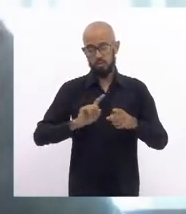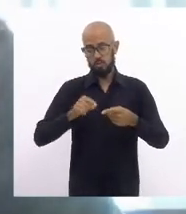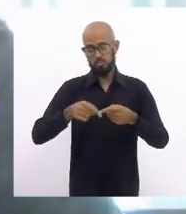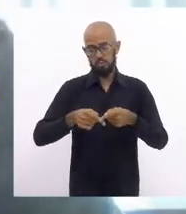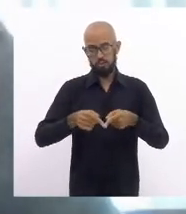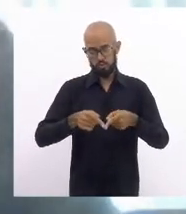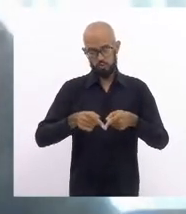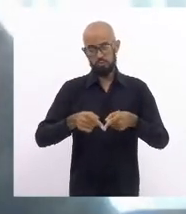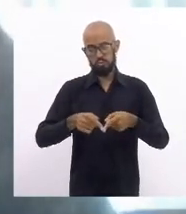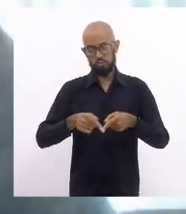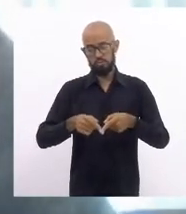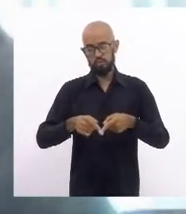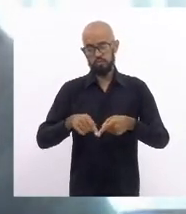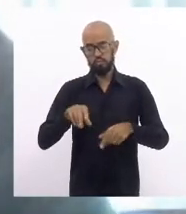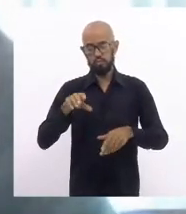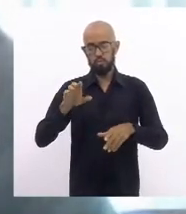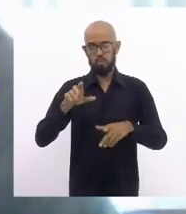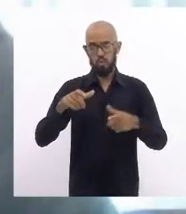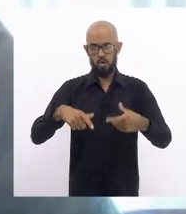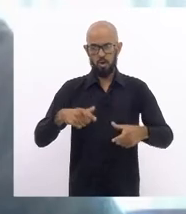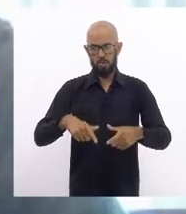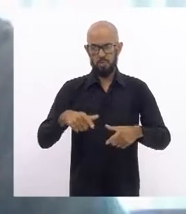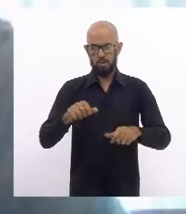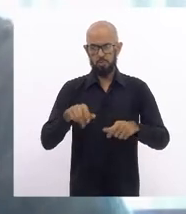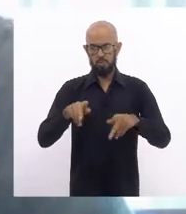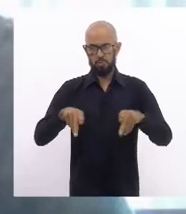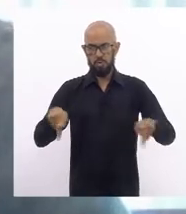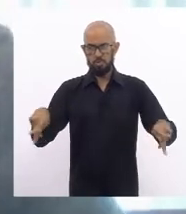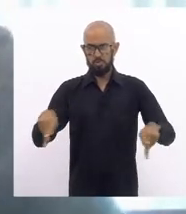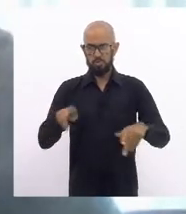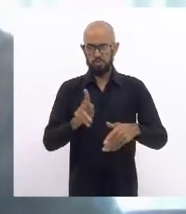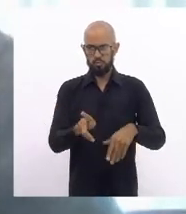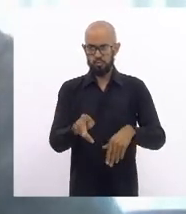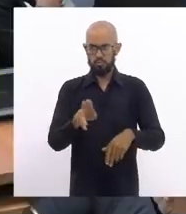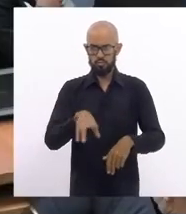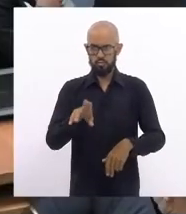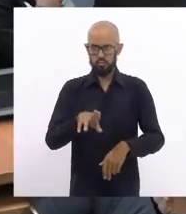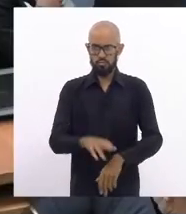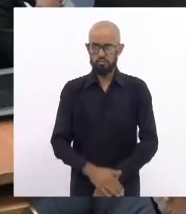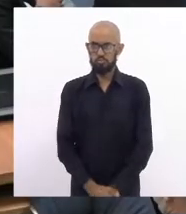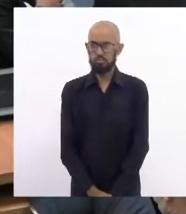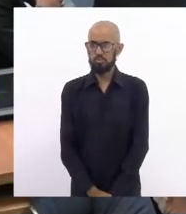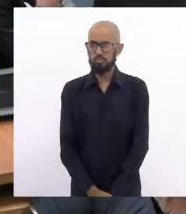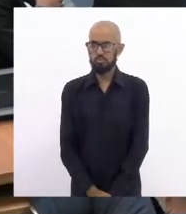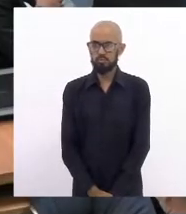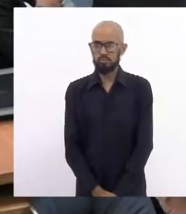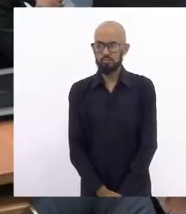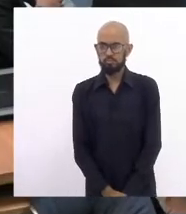uma área para que a população de São Gonçalo possa continuar usufruindo.